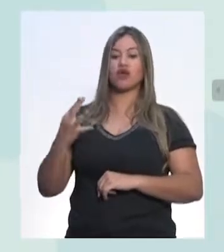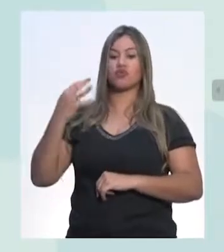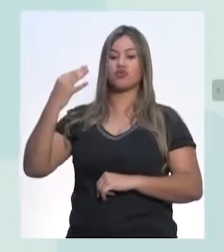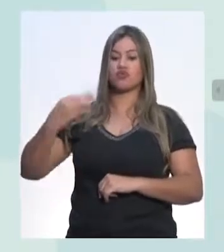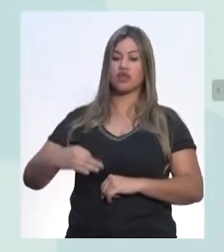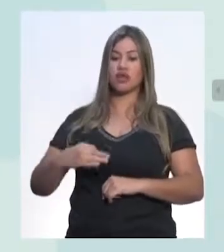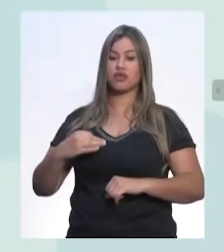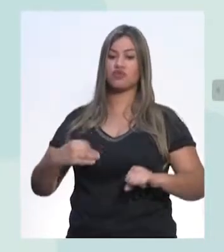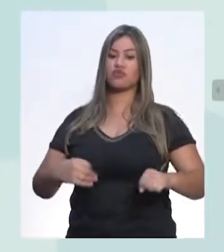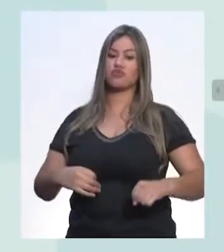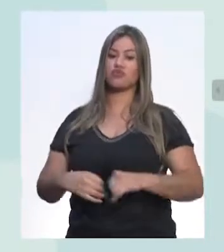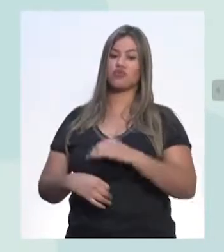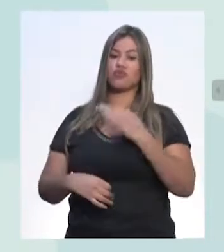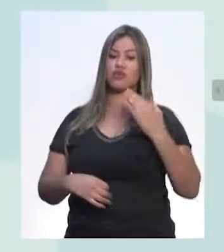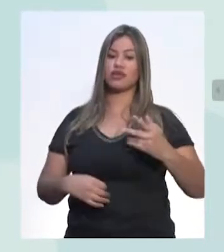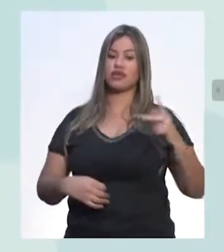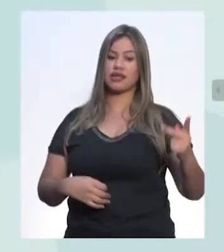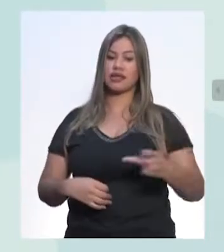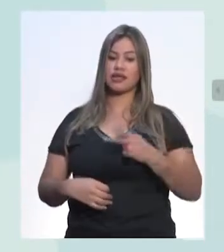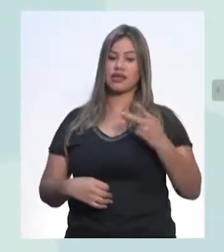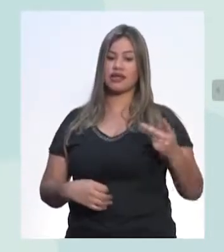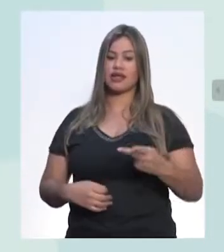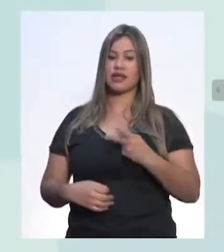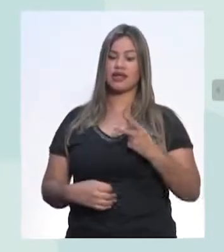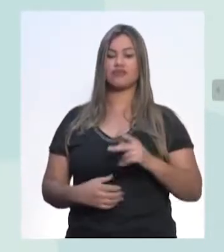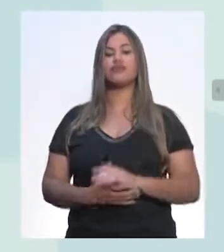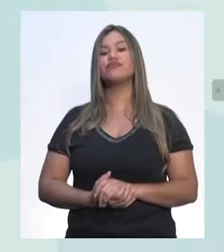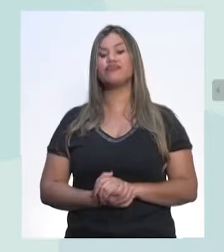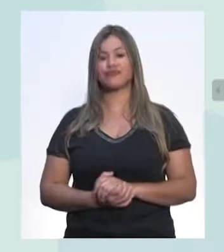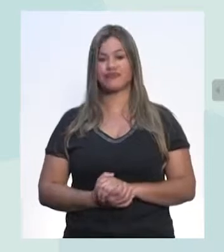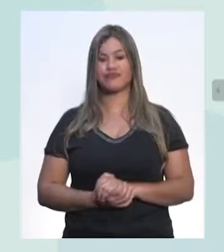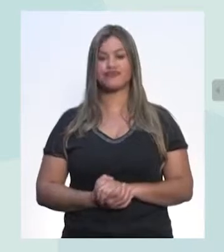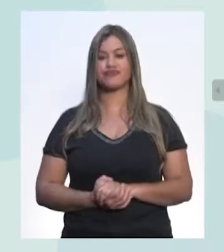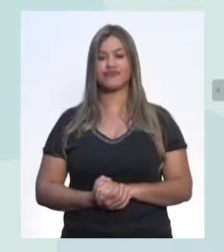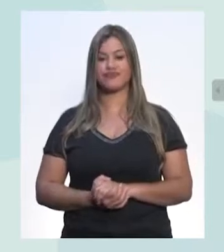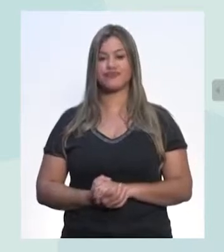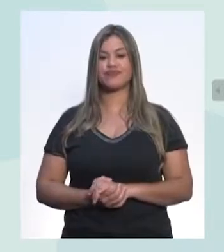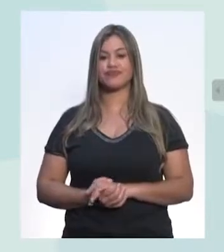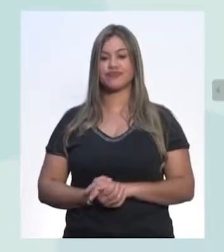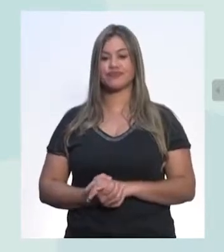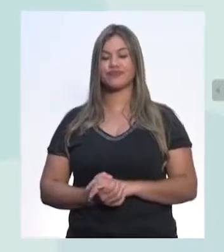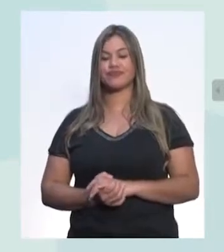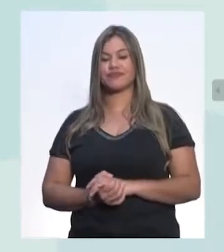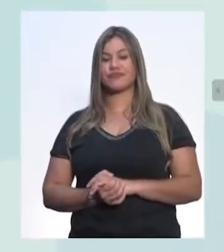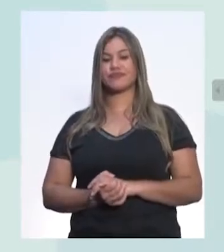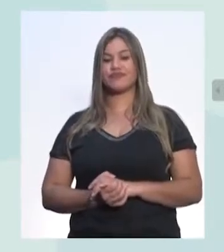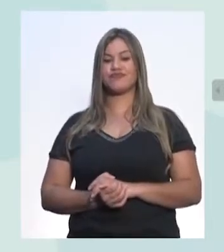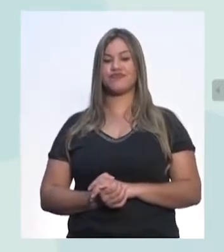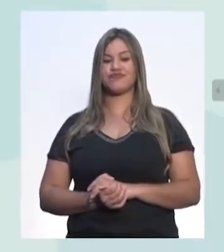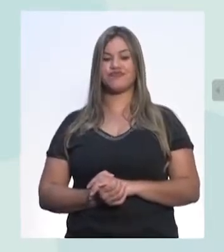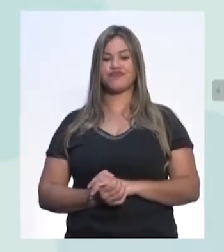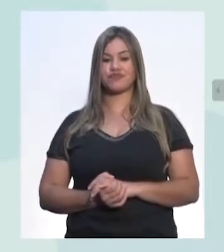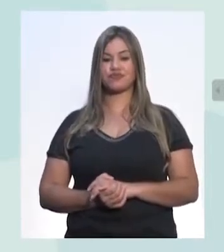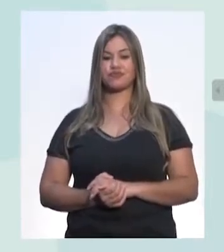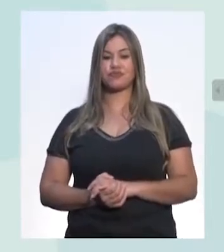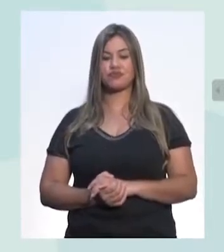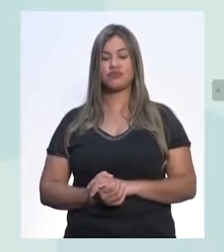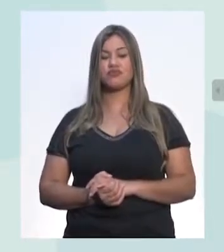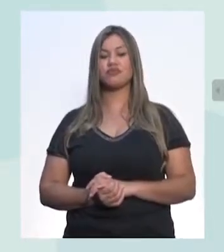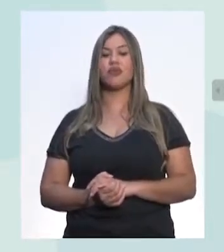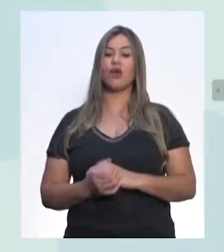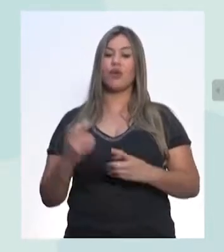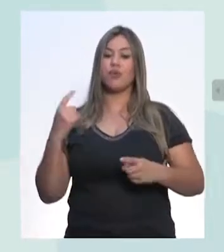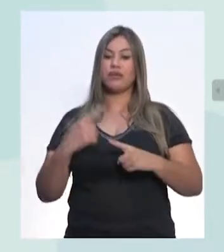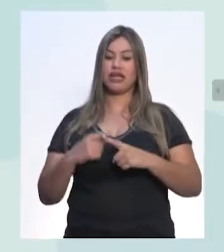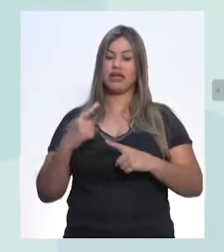ele acertou, ou quantos ele errou. Não é isso, Jonas? Tem que saber pelo menos uma, né? Isso,